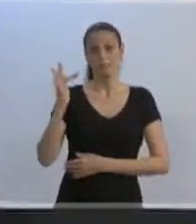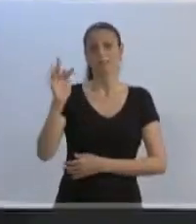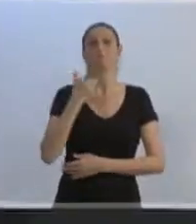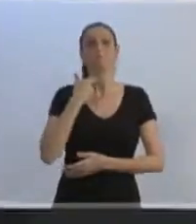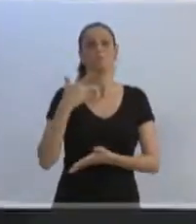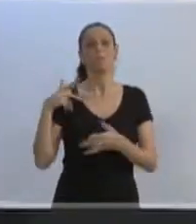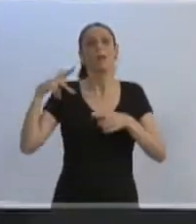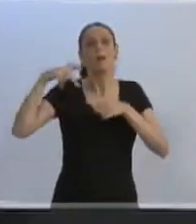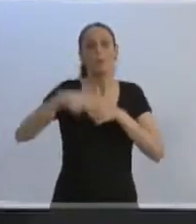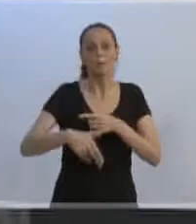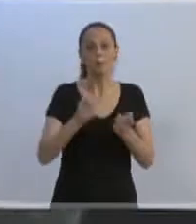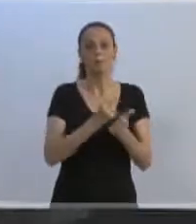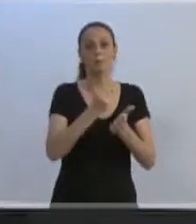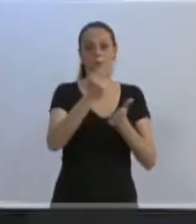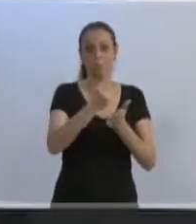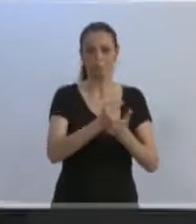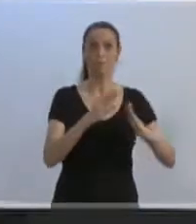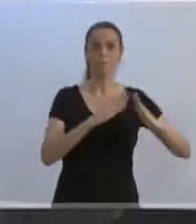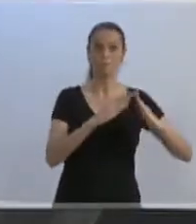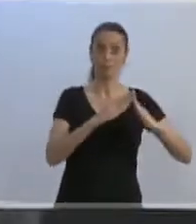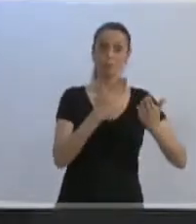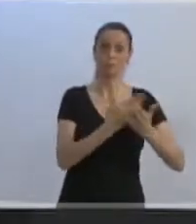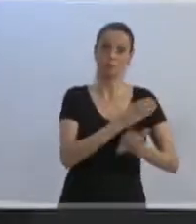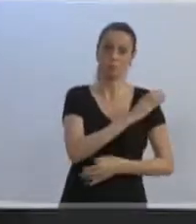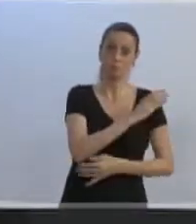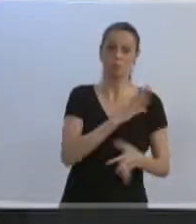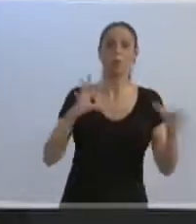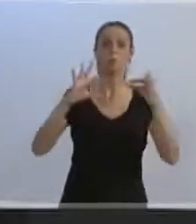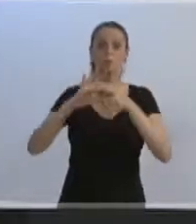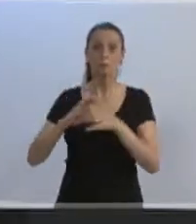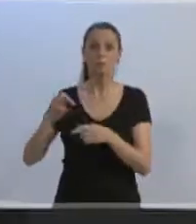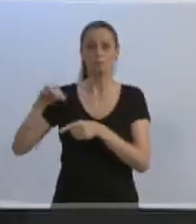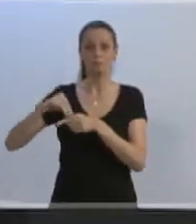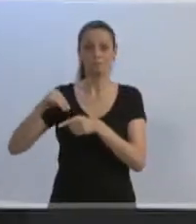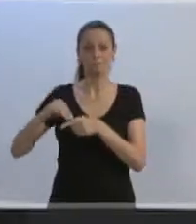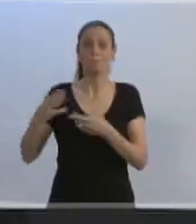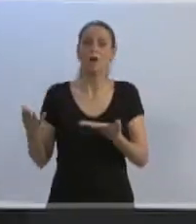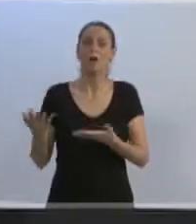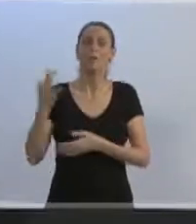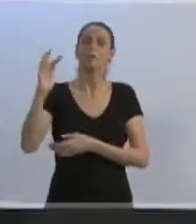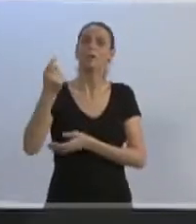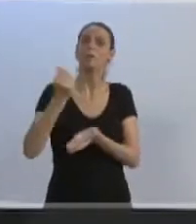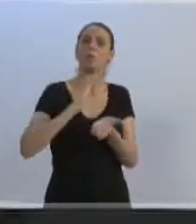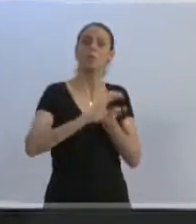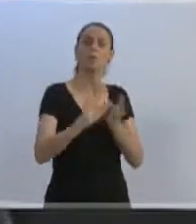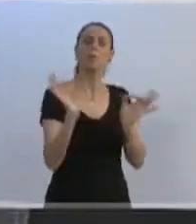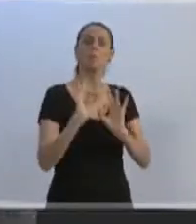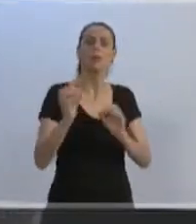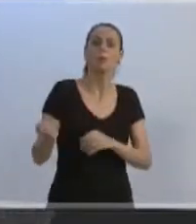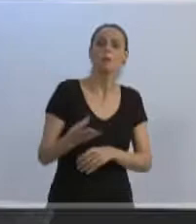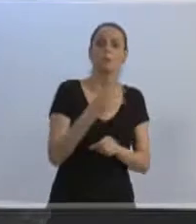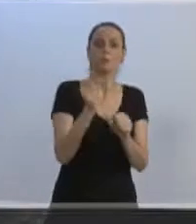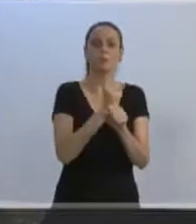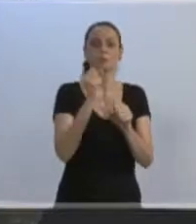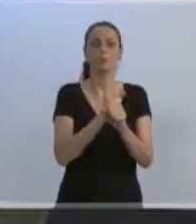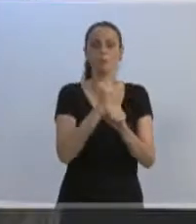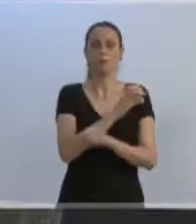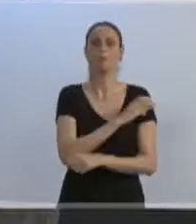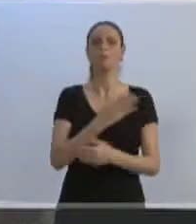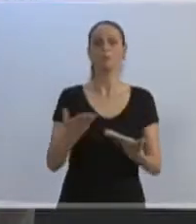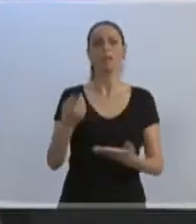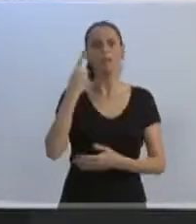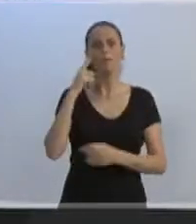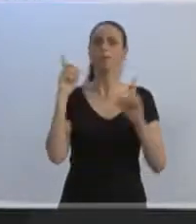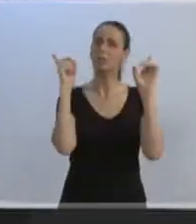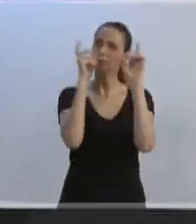creche domiciliar e também não repassar recurso pra com sono novas creches se imagina a dificuldade para